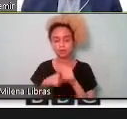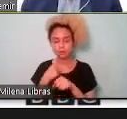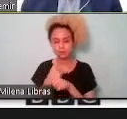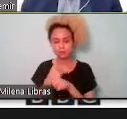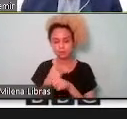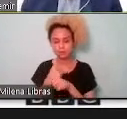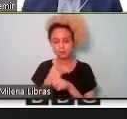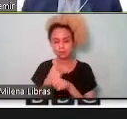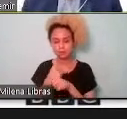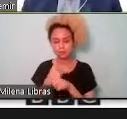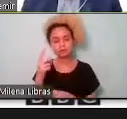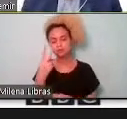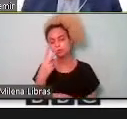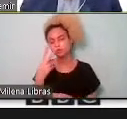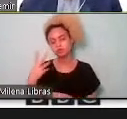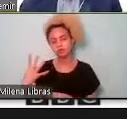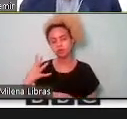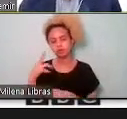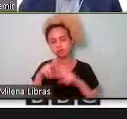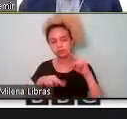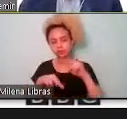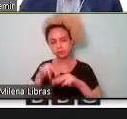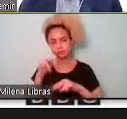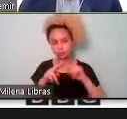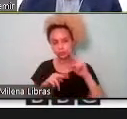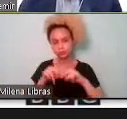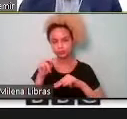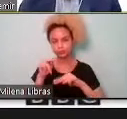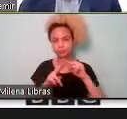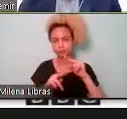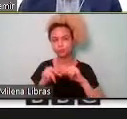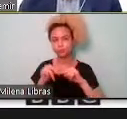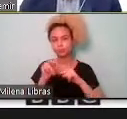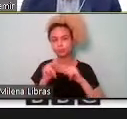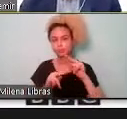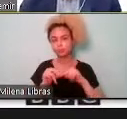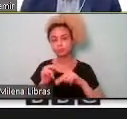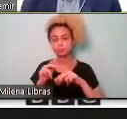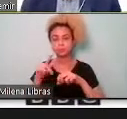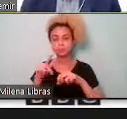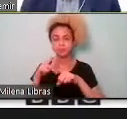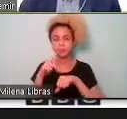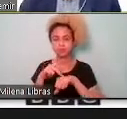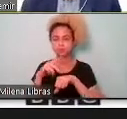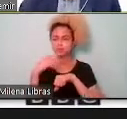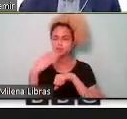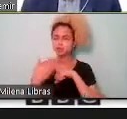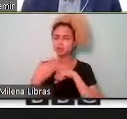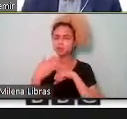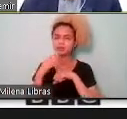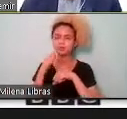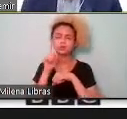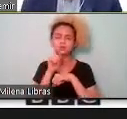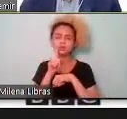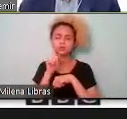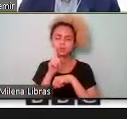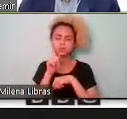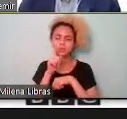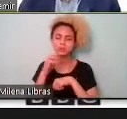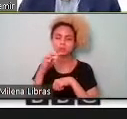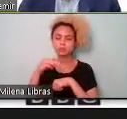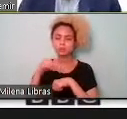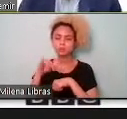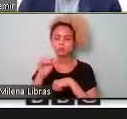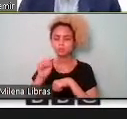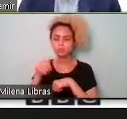de junho, também, numa madrugada, aí saindo um pouco do nosso país, nos Estados Unidos, Miami, né, famosa lá,